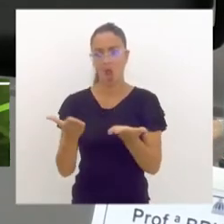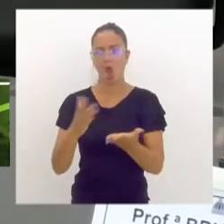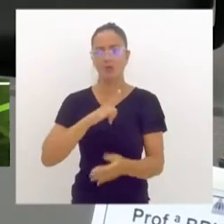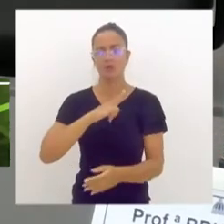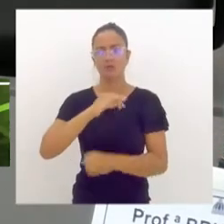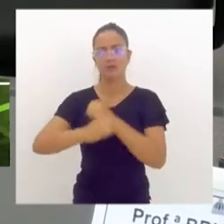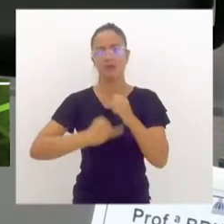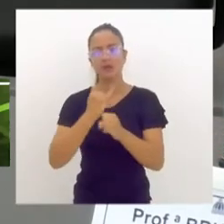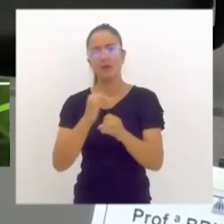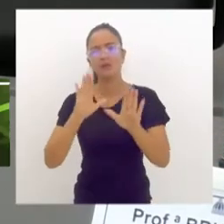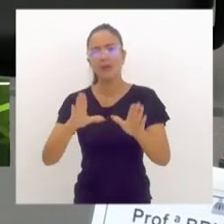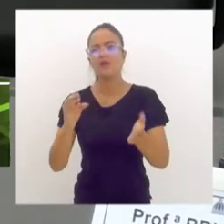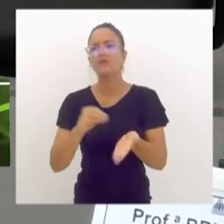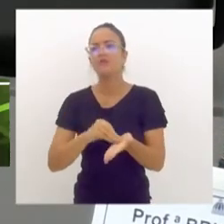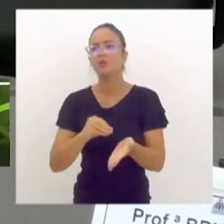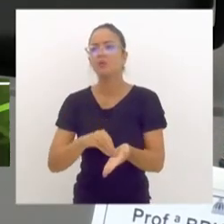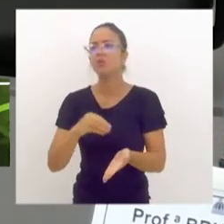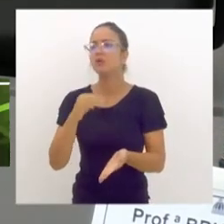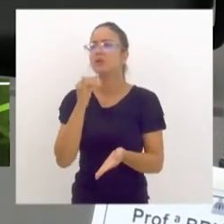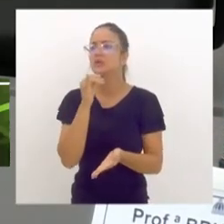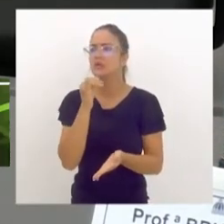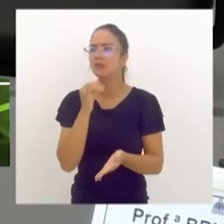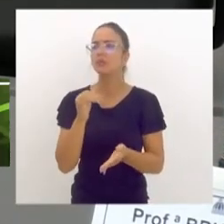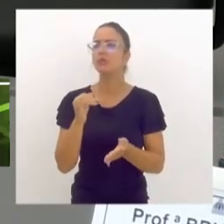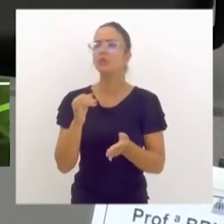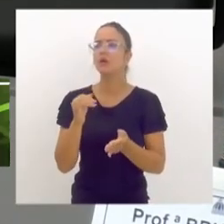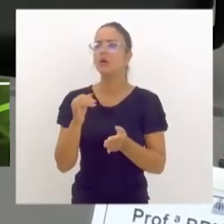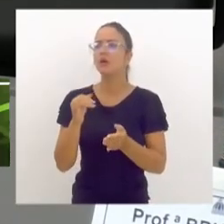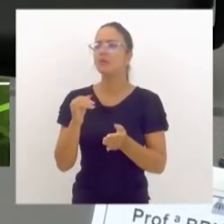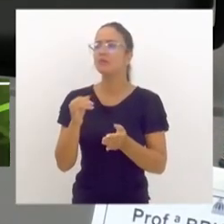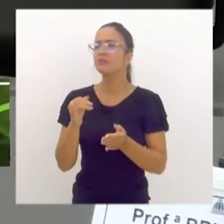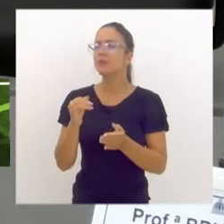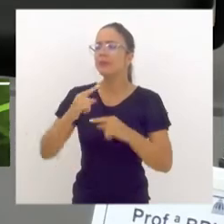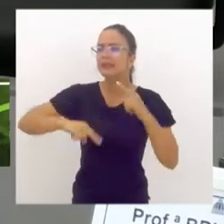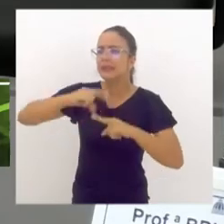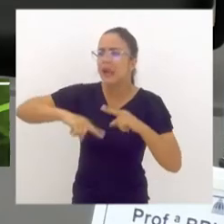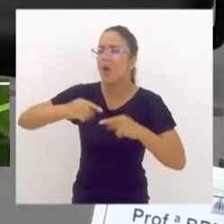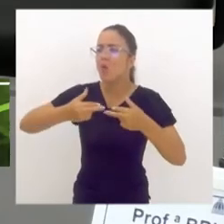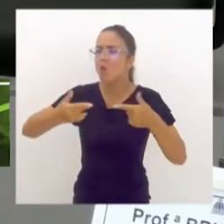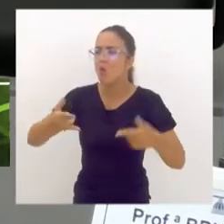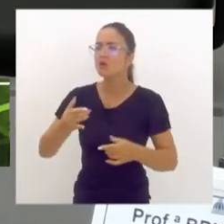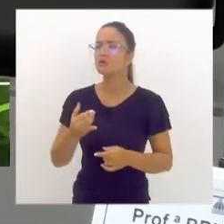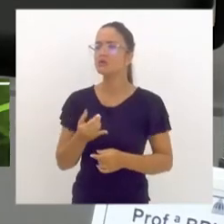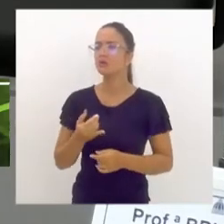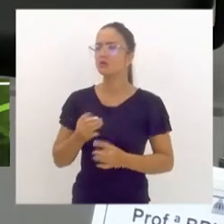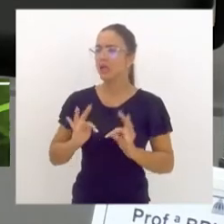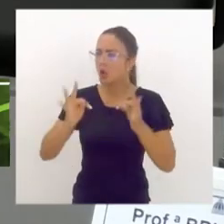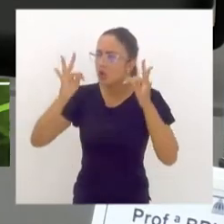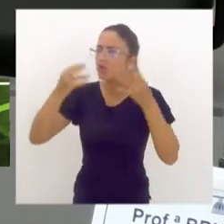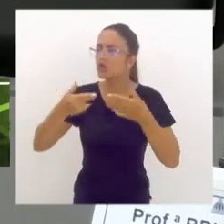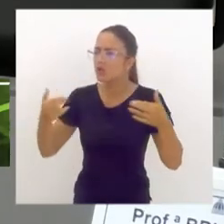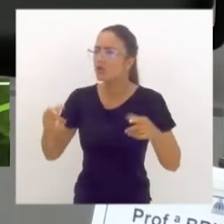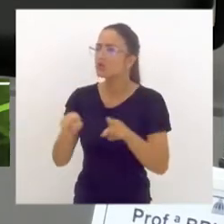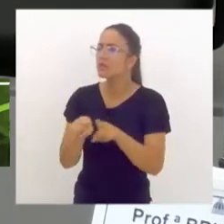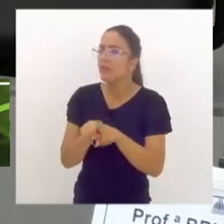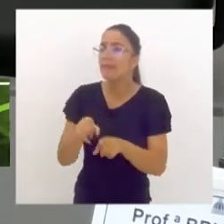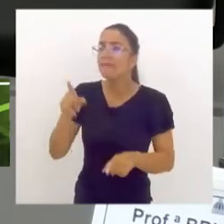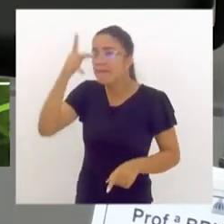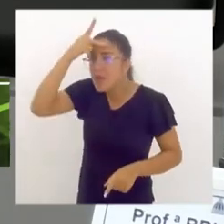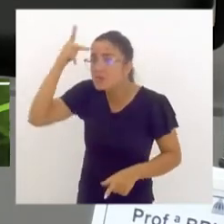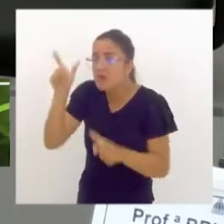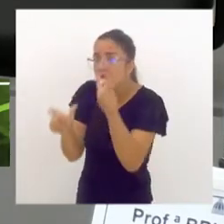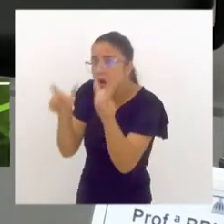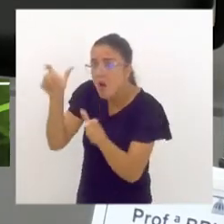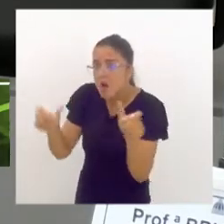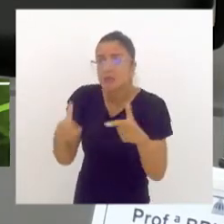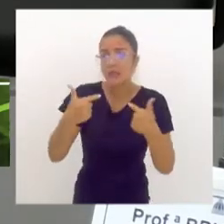estrutura de equipamentos e nem equipe, né, gente trabalhando para